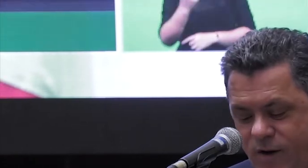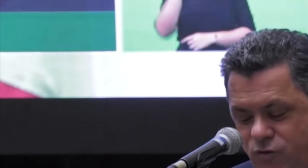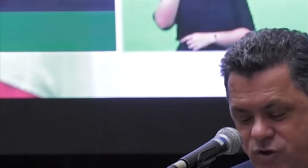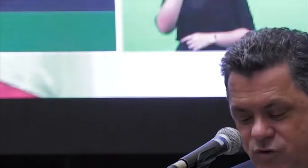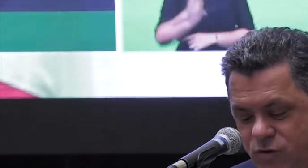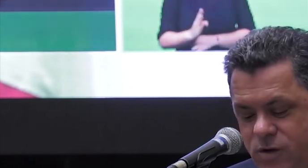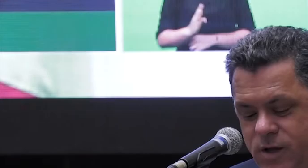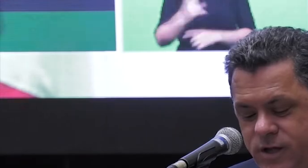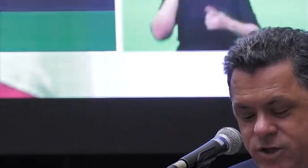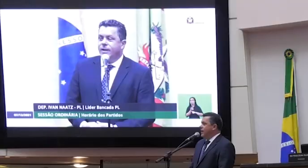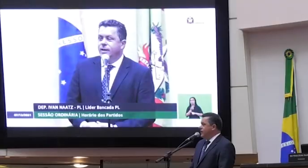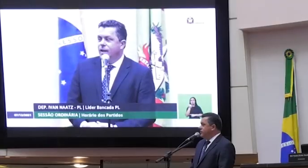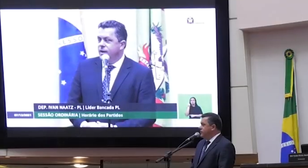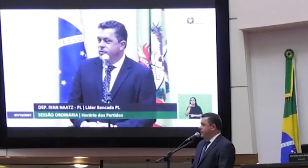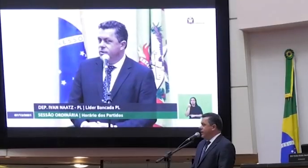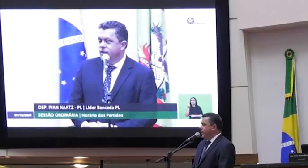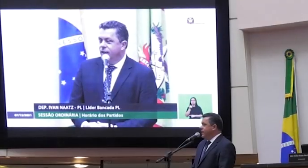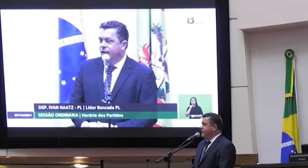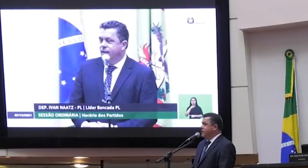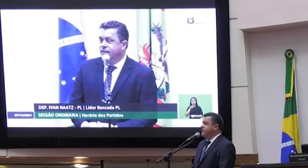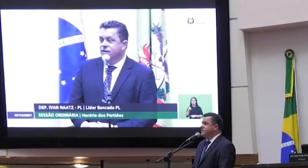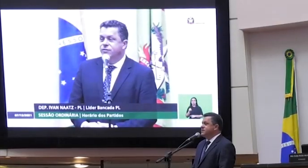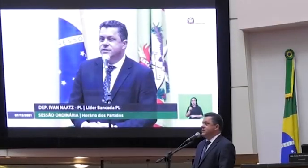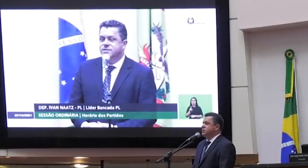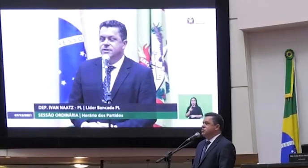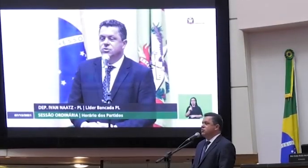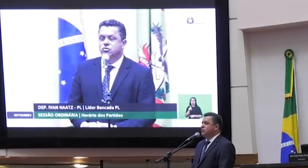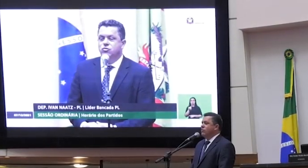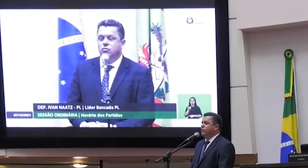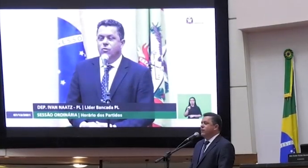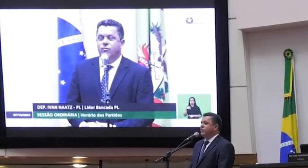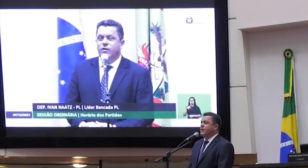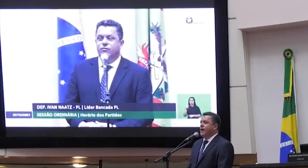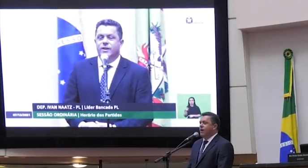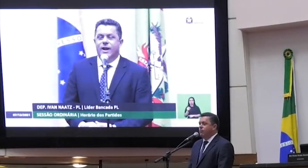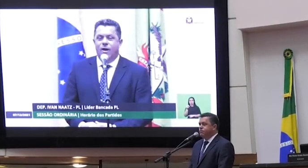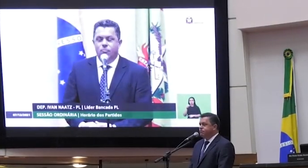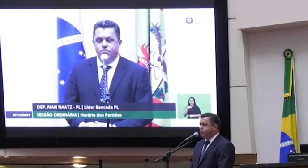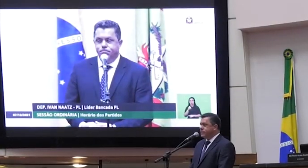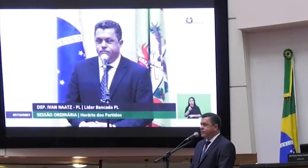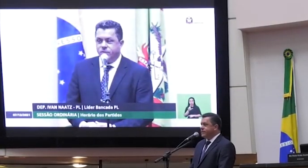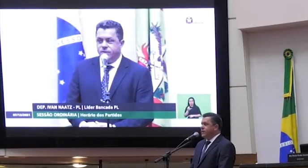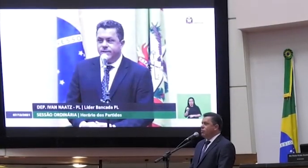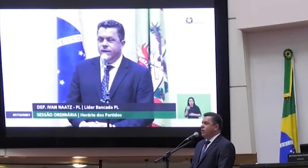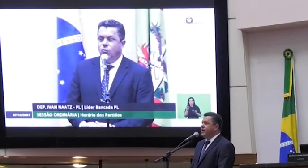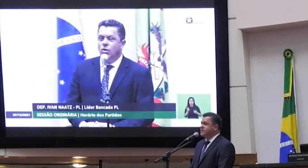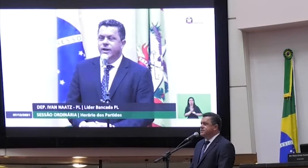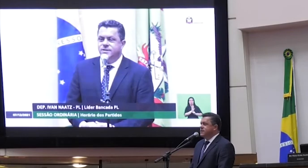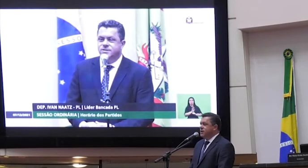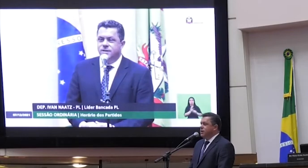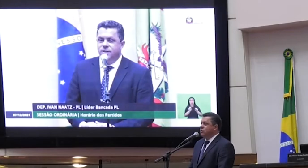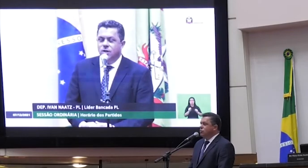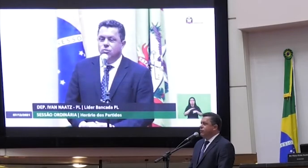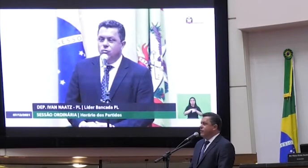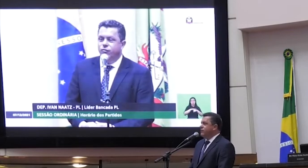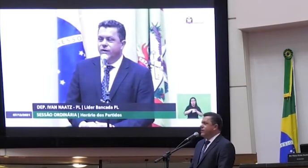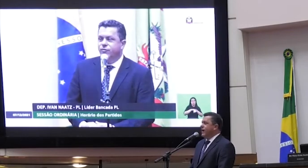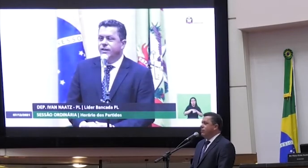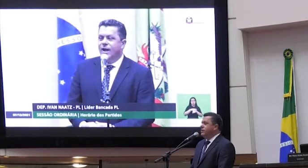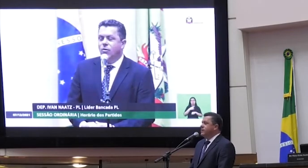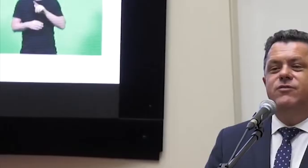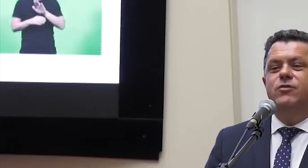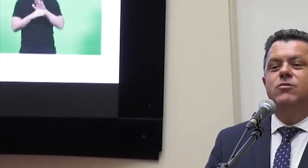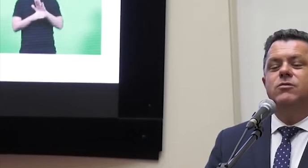do plenário um vídeo em que aparecem o senador Jorginho Melo e o ministro da Infraestrutura, Tarcísio de Freitas.